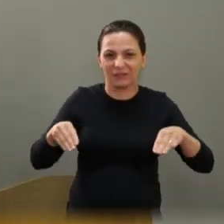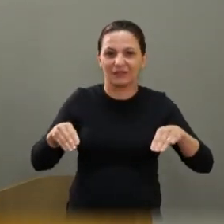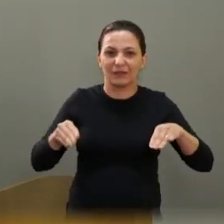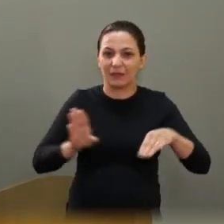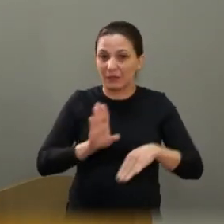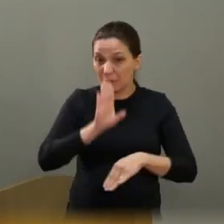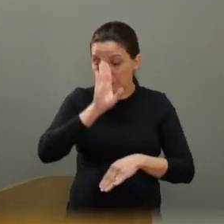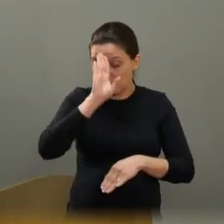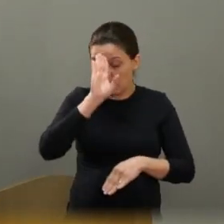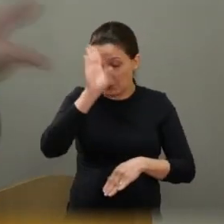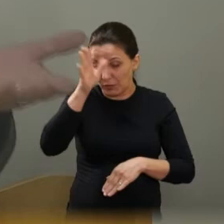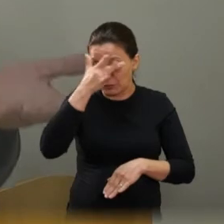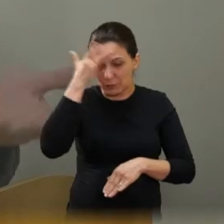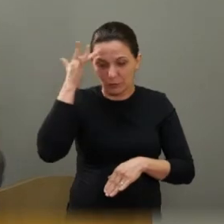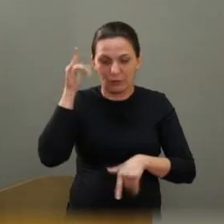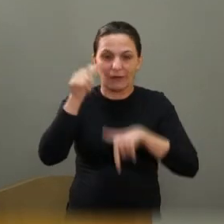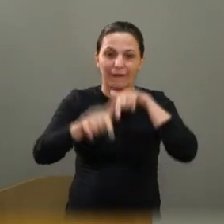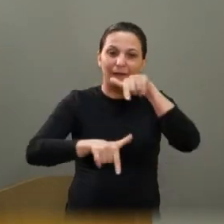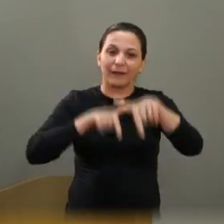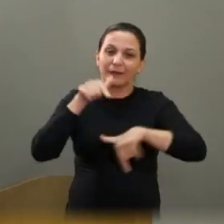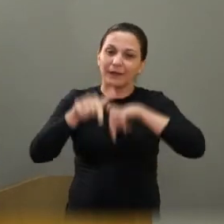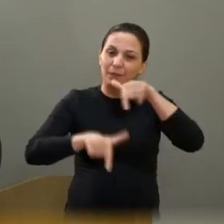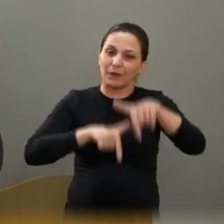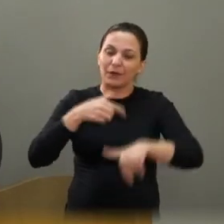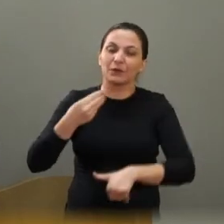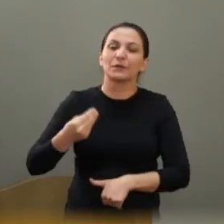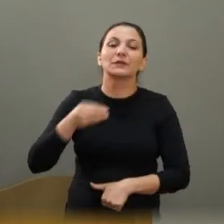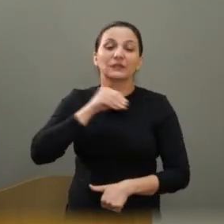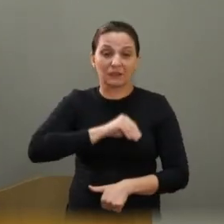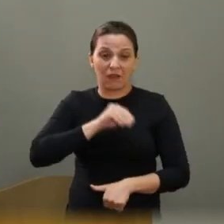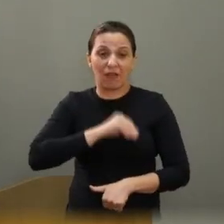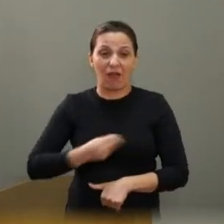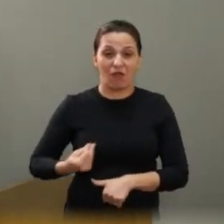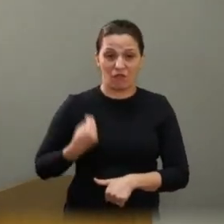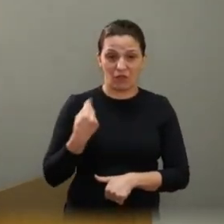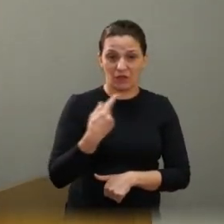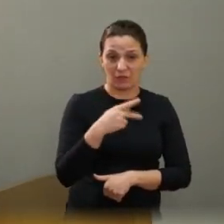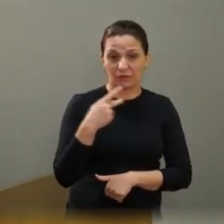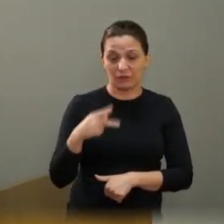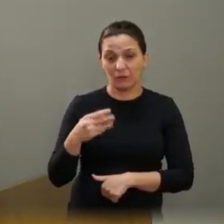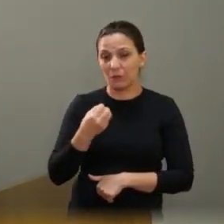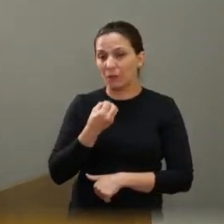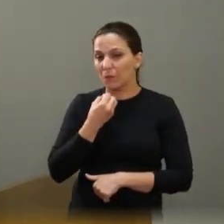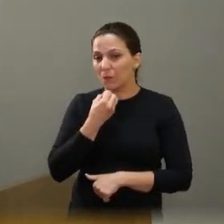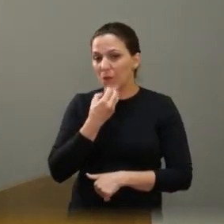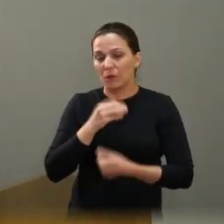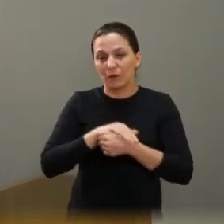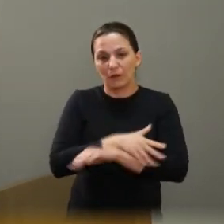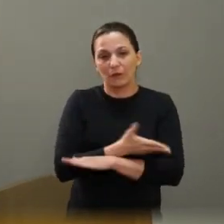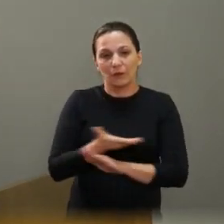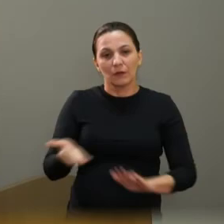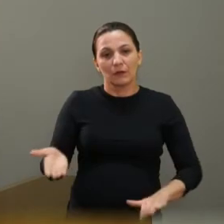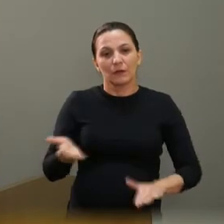principalmente trabalhando para lutar e sobreviver Obrigado e boa noite a todos os